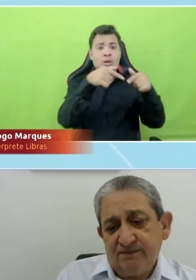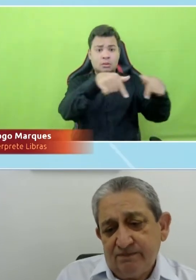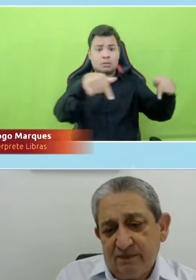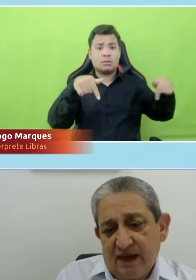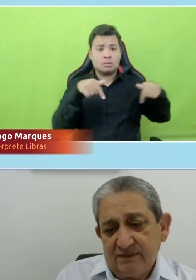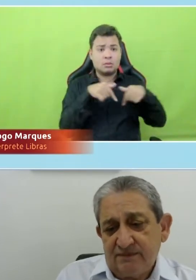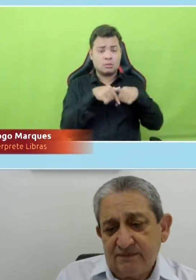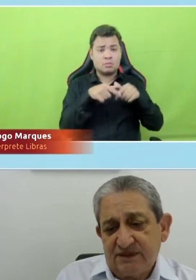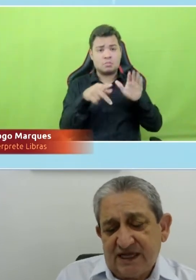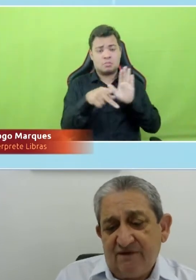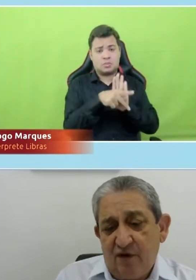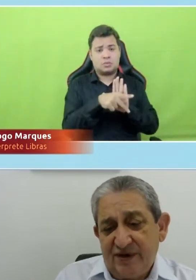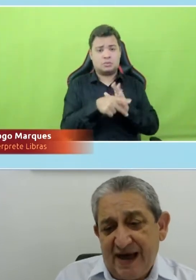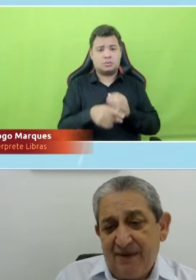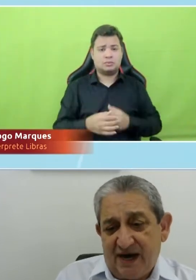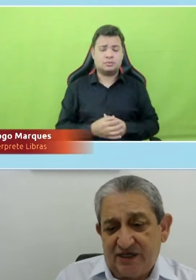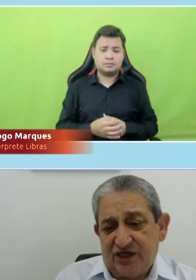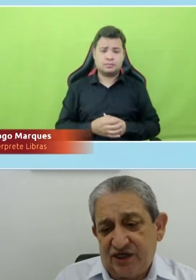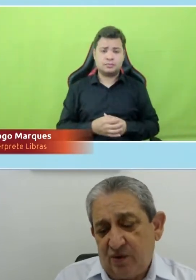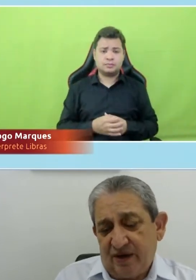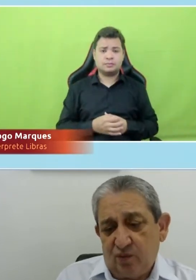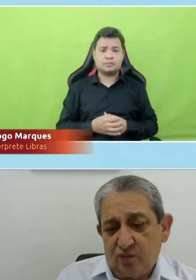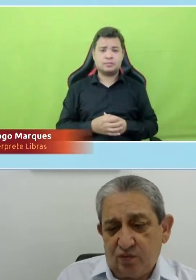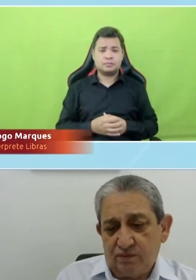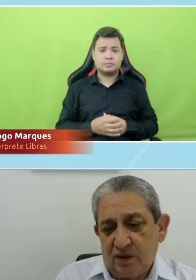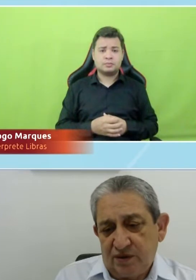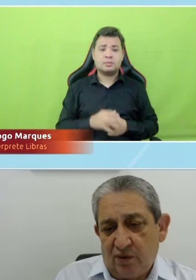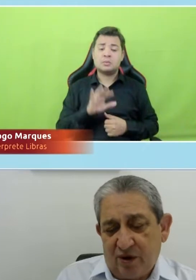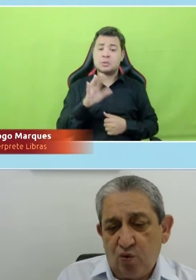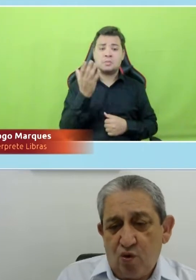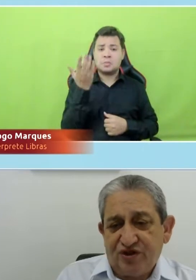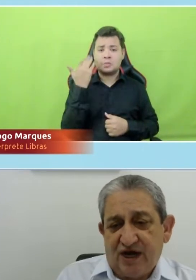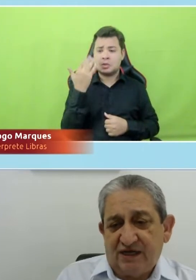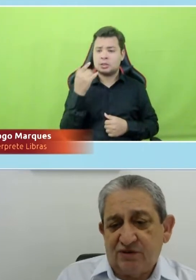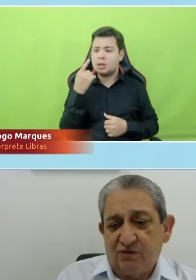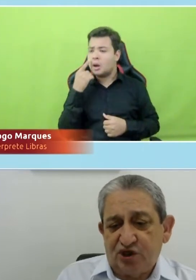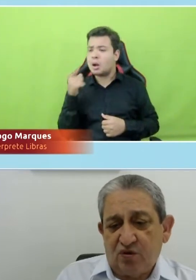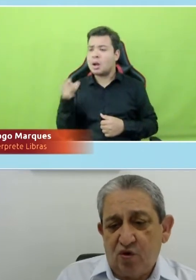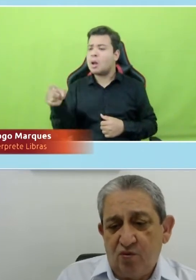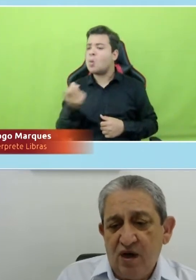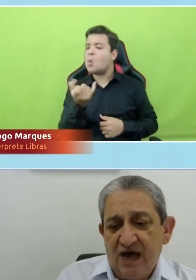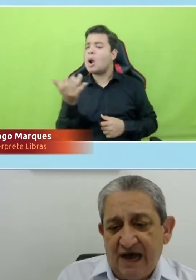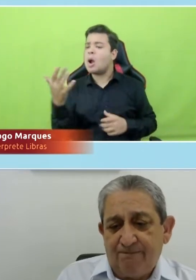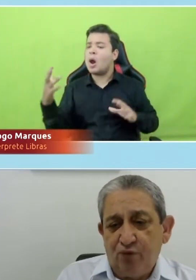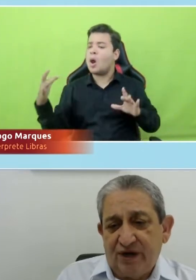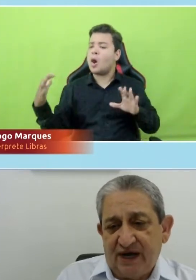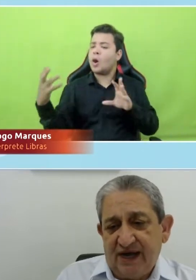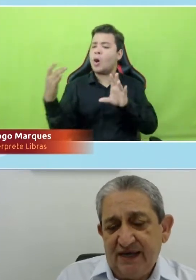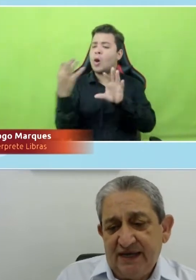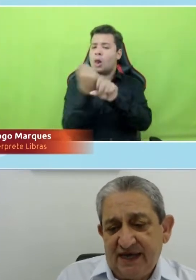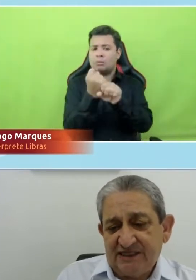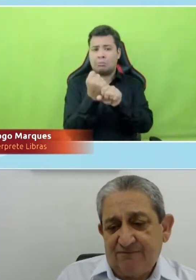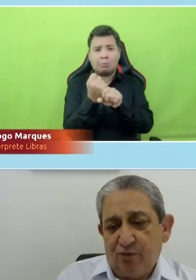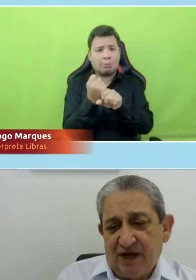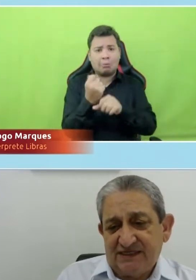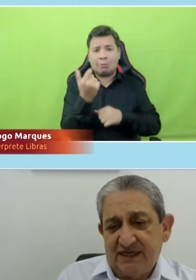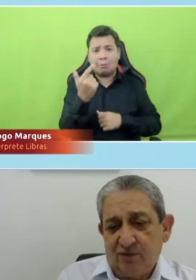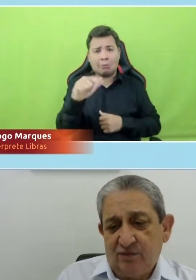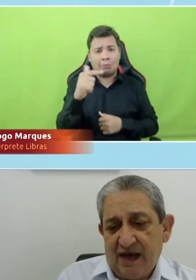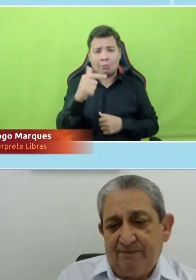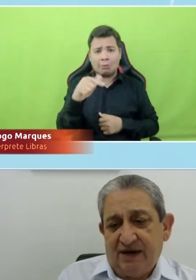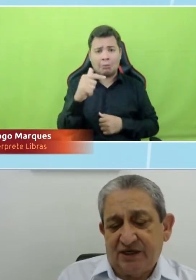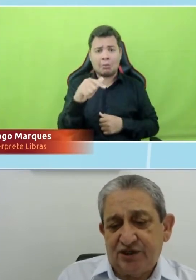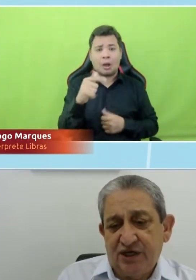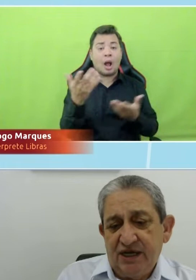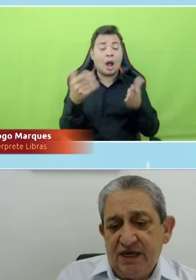que estavam aí à margem, não eram contados, não tinha como apurar essa população